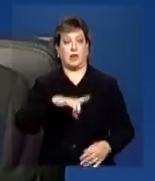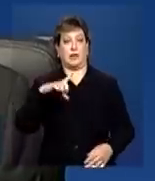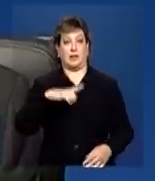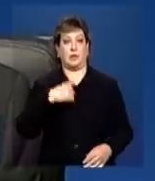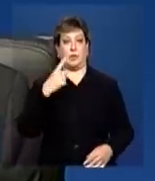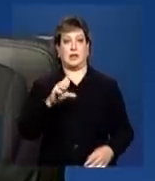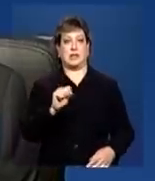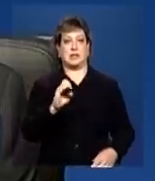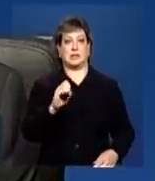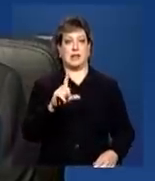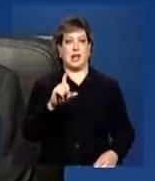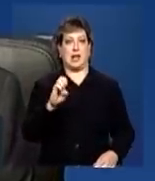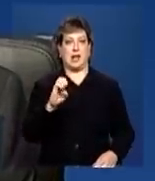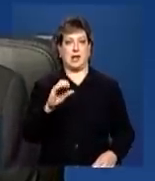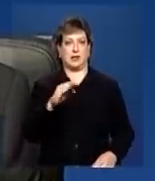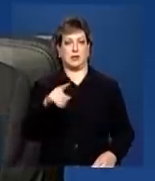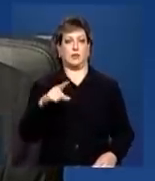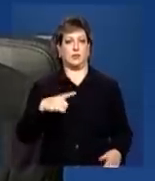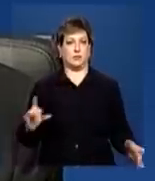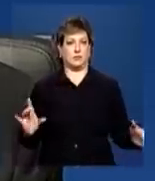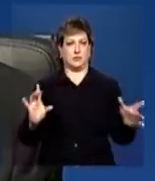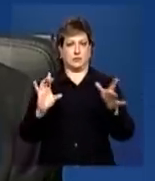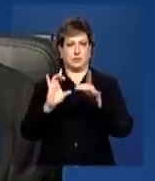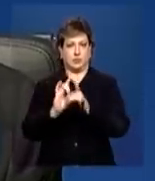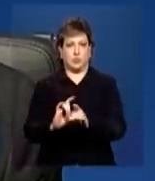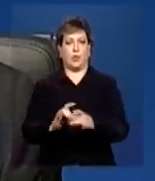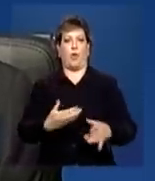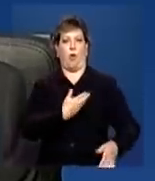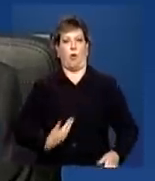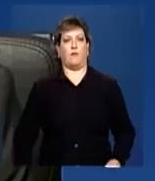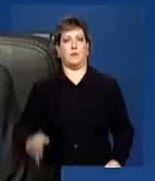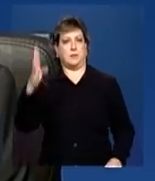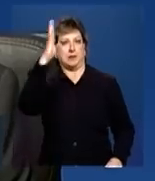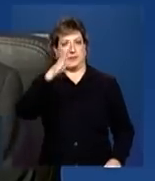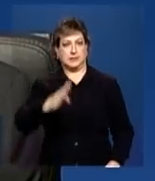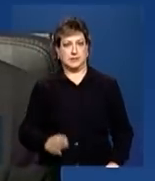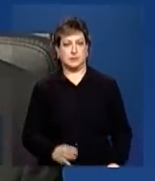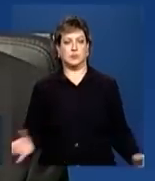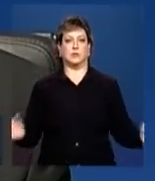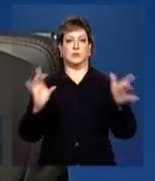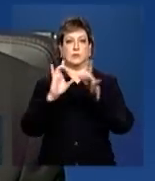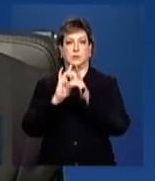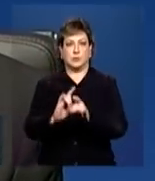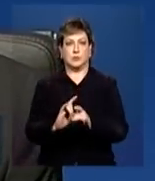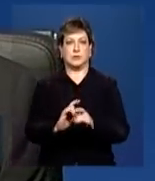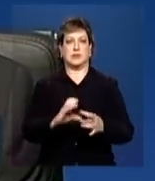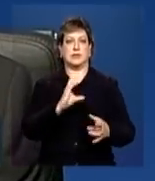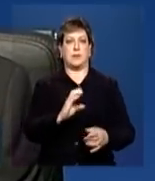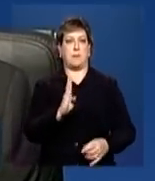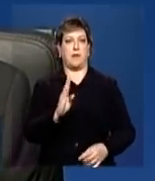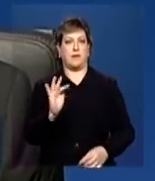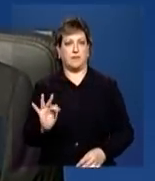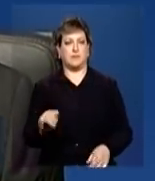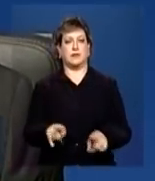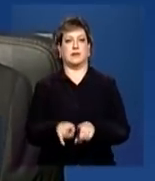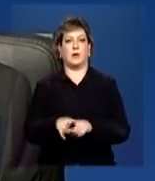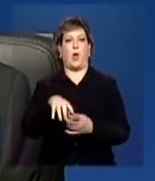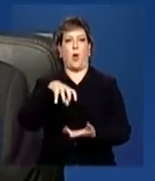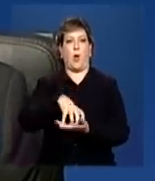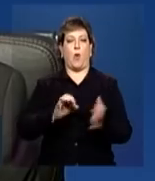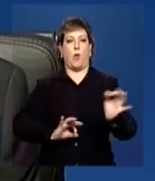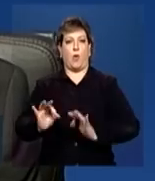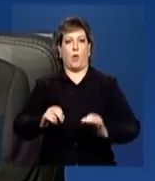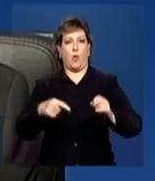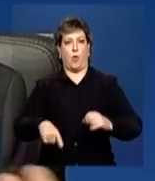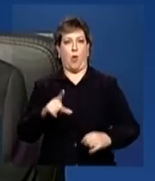uma seleção que integra governo brasileiro, integra CBF, integra comitê organizador